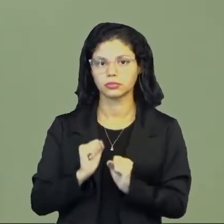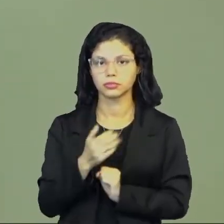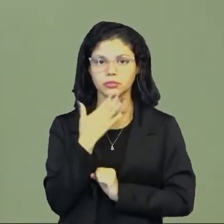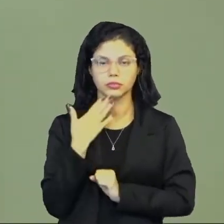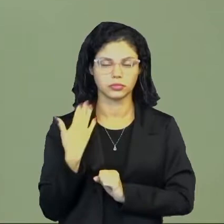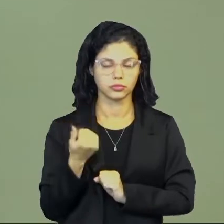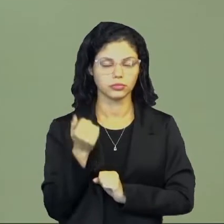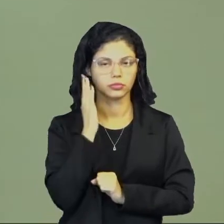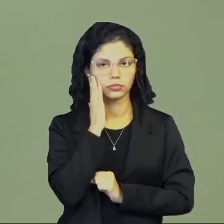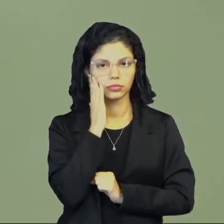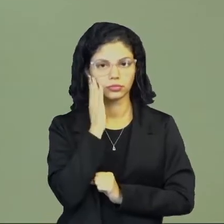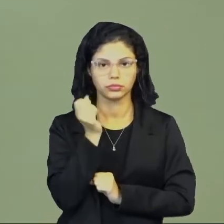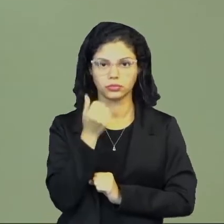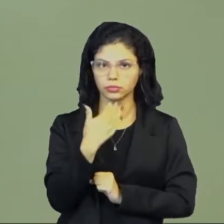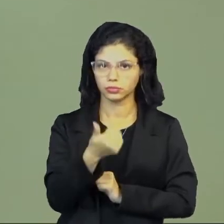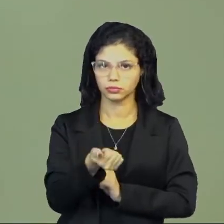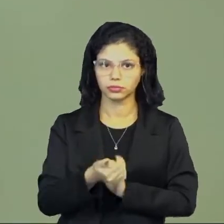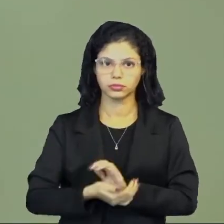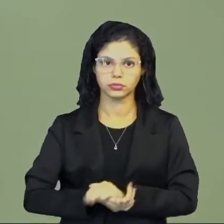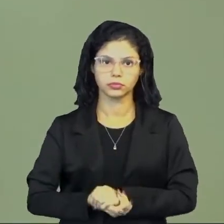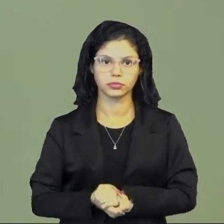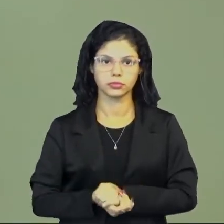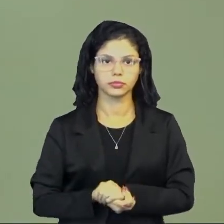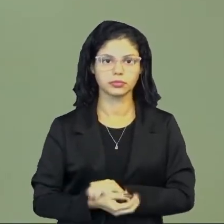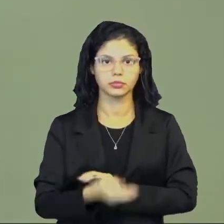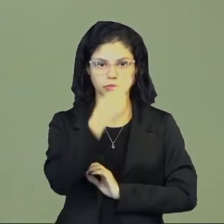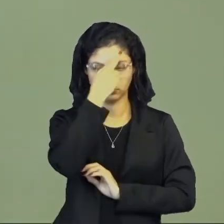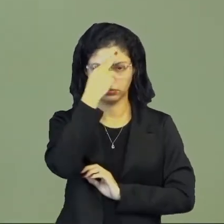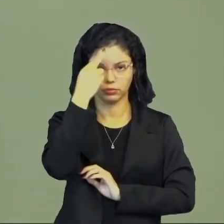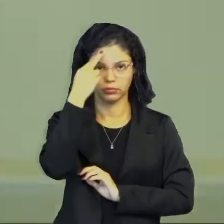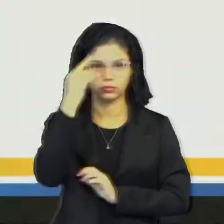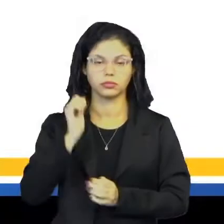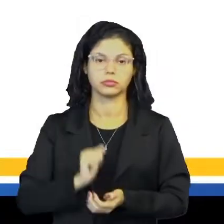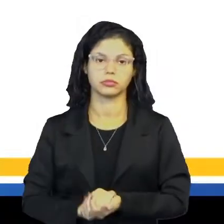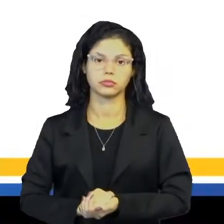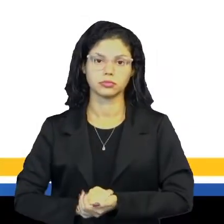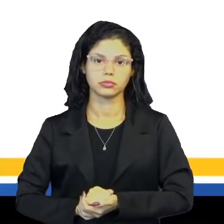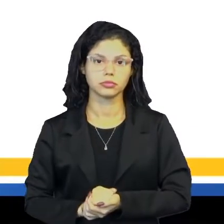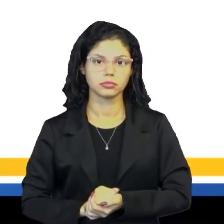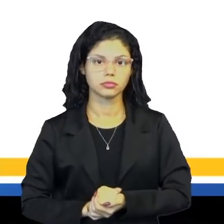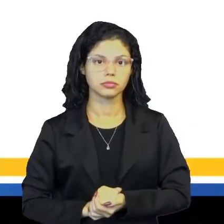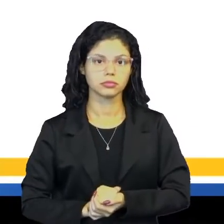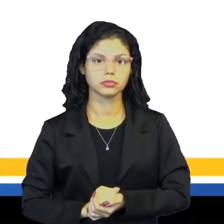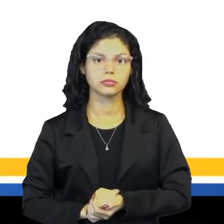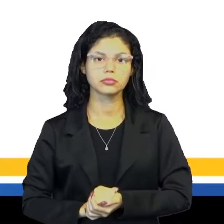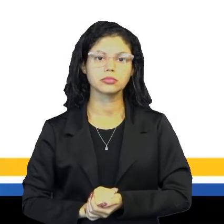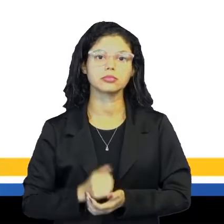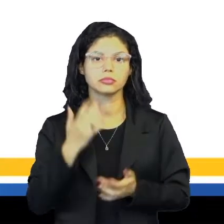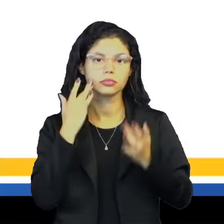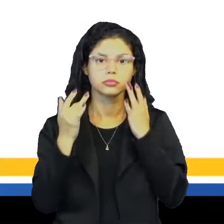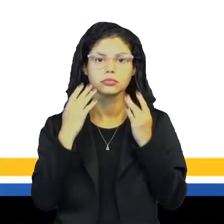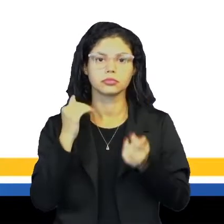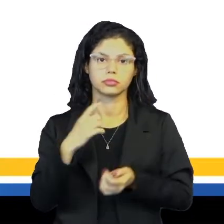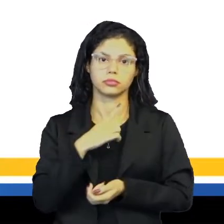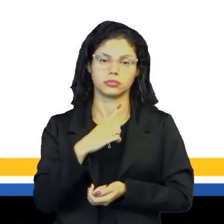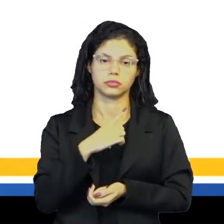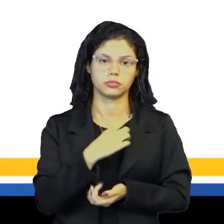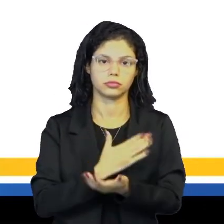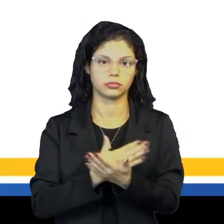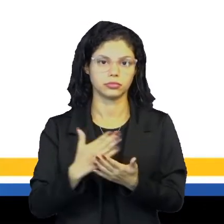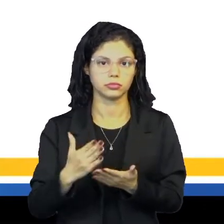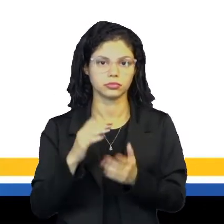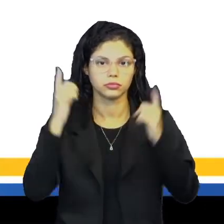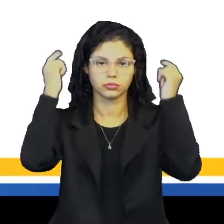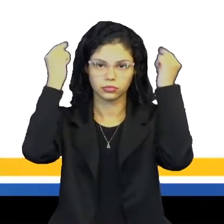melhor entendimento. Tudo bem? Então vamos lá. Bom, olha só. A história do teatro,